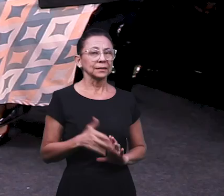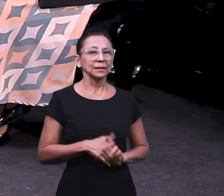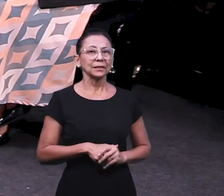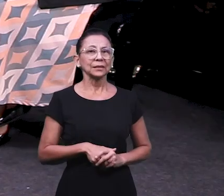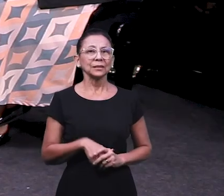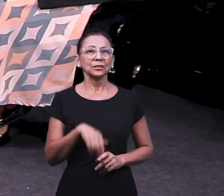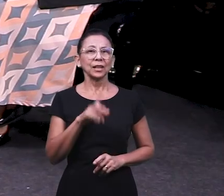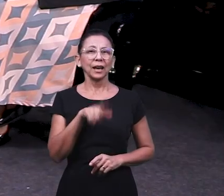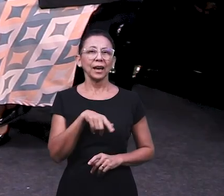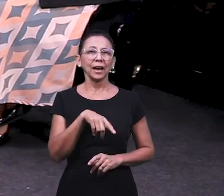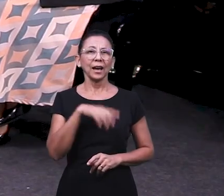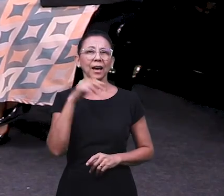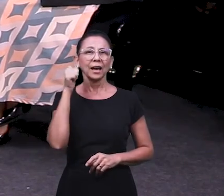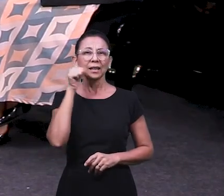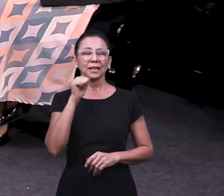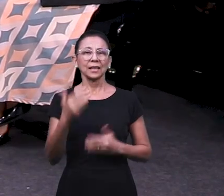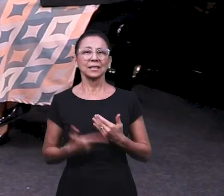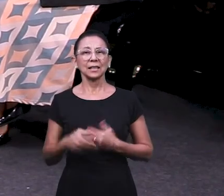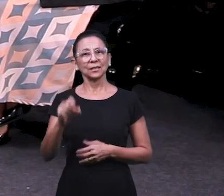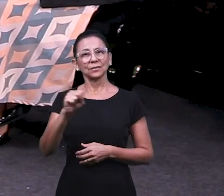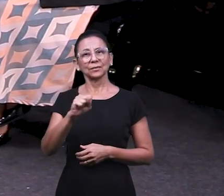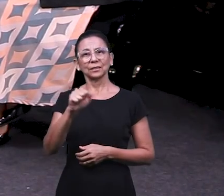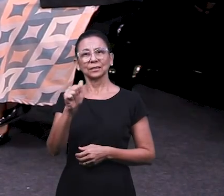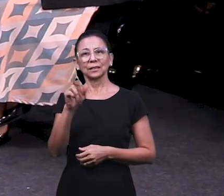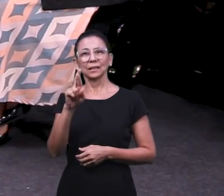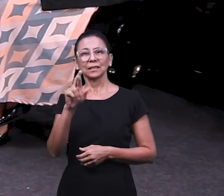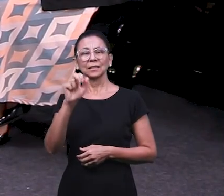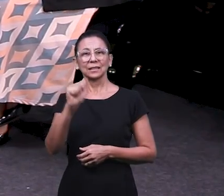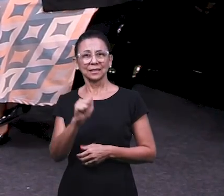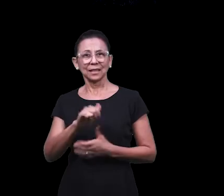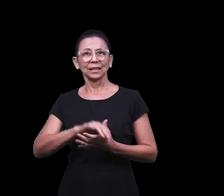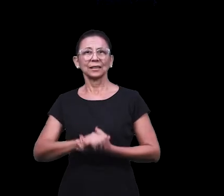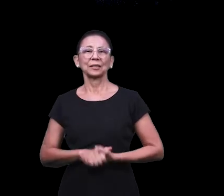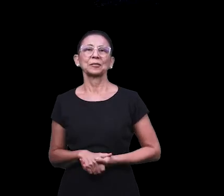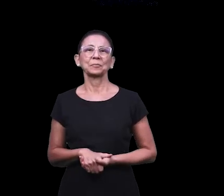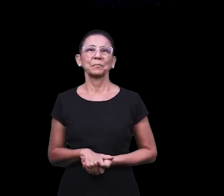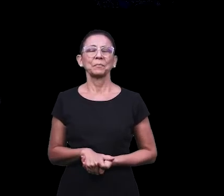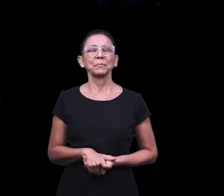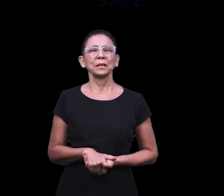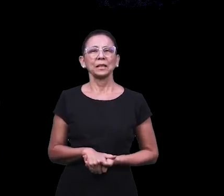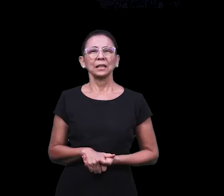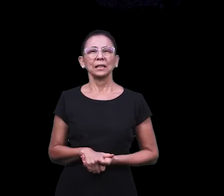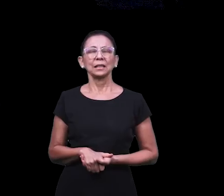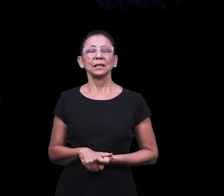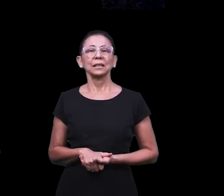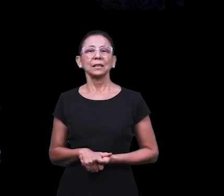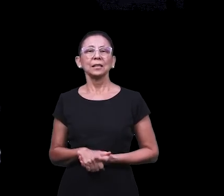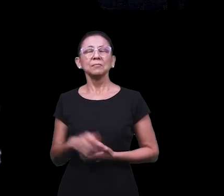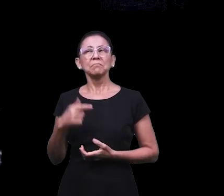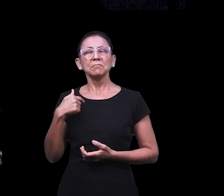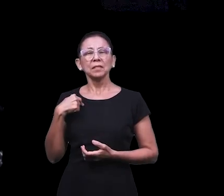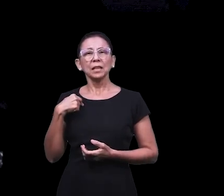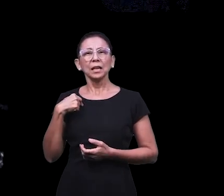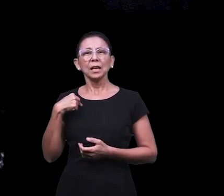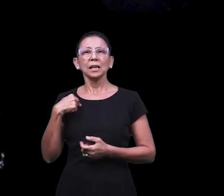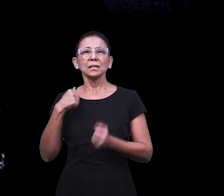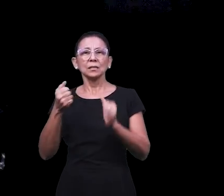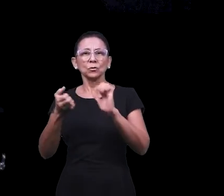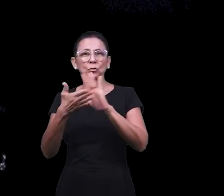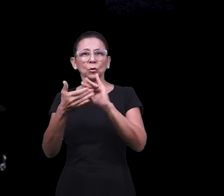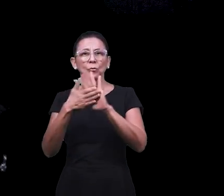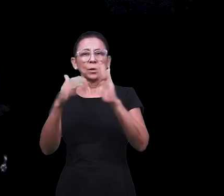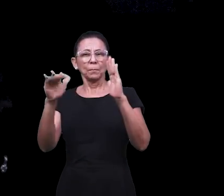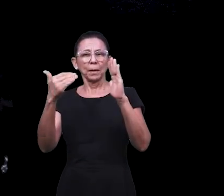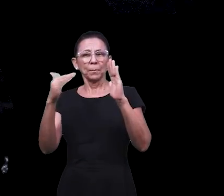irmã Sara Azuri. Ela me enviou esse hino, acho que deve ter 1 ano e meio. Ela me enviou vários hinos e eu guardei. Eu escutei